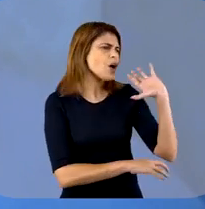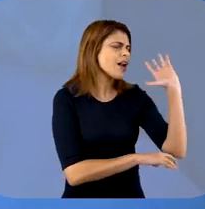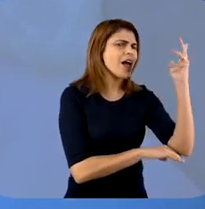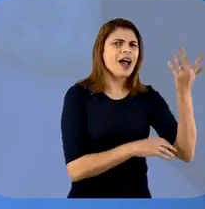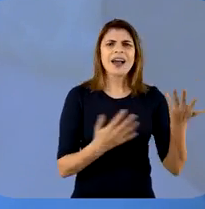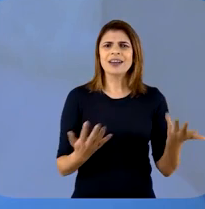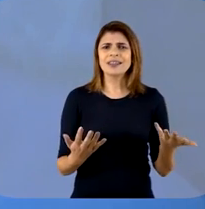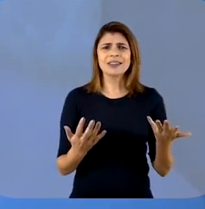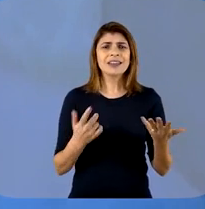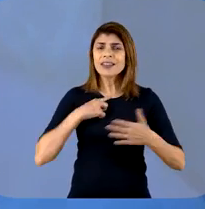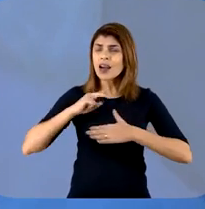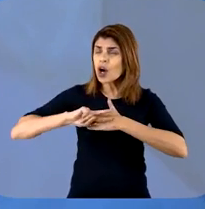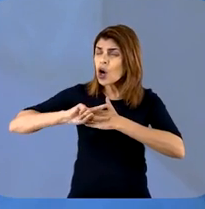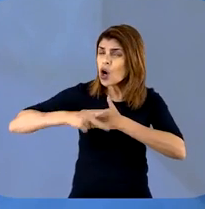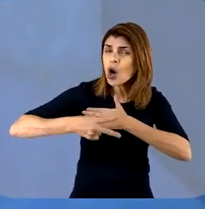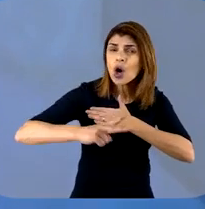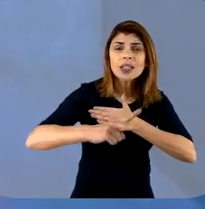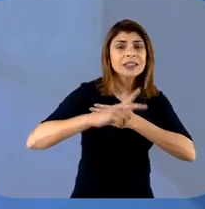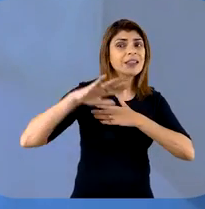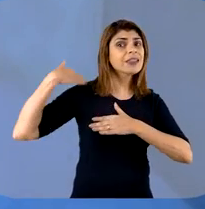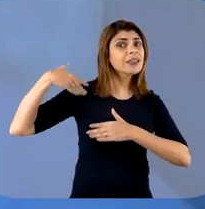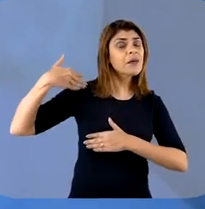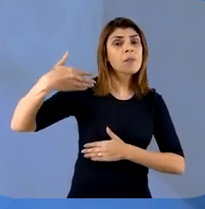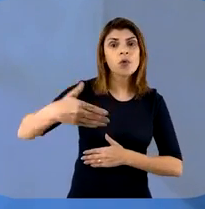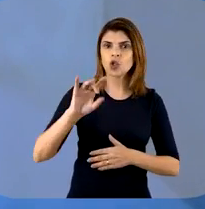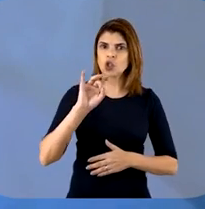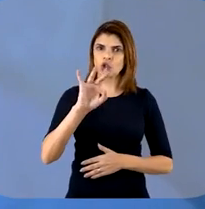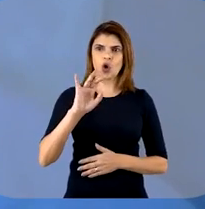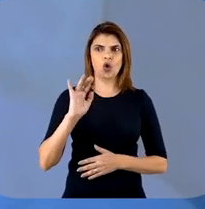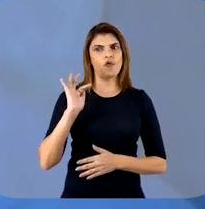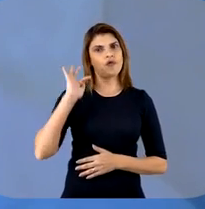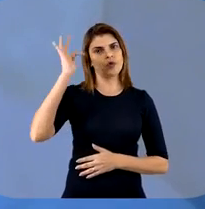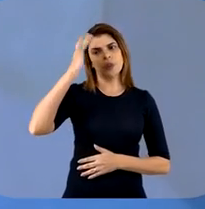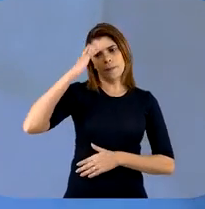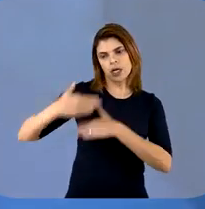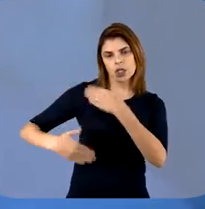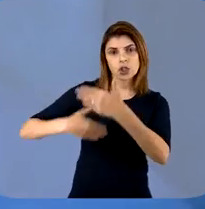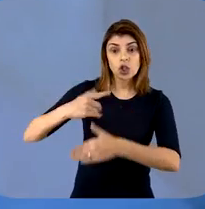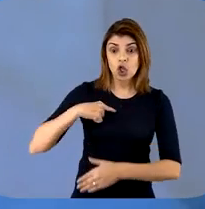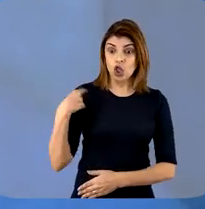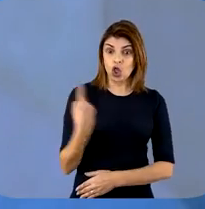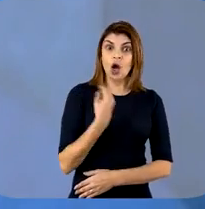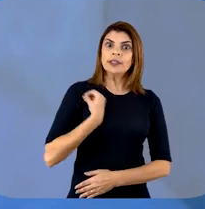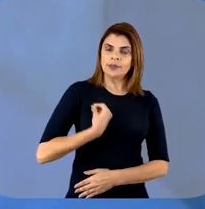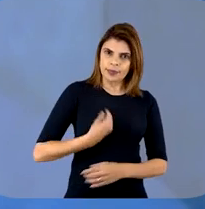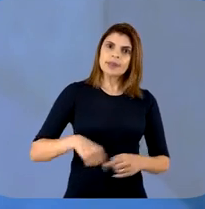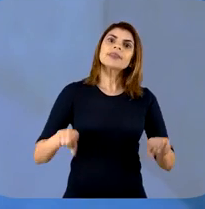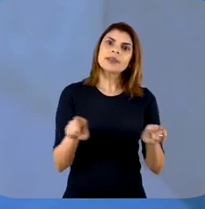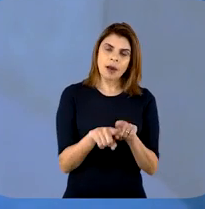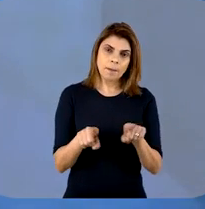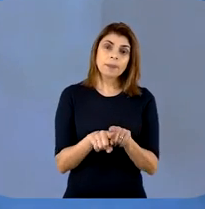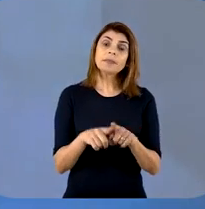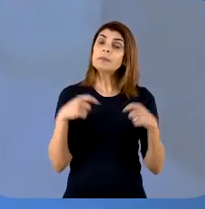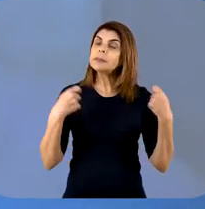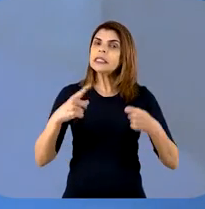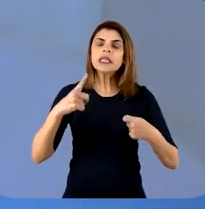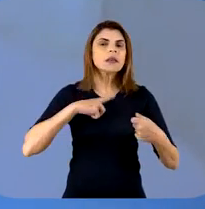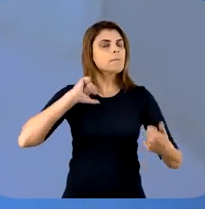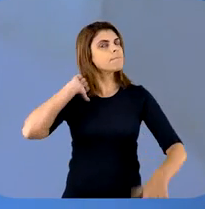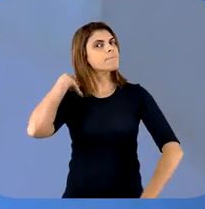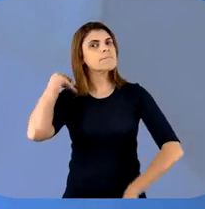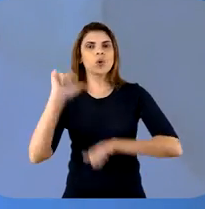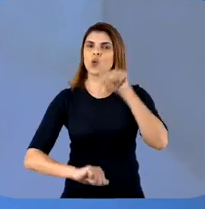trazem consequências enormes depois, não só para as futuras gerações, mas para as nossas gerações. Quer dizer, tem que haver uma